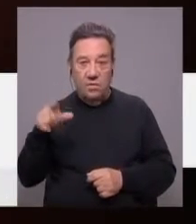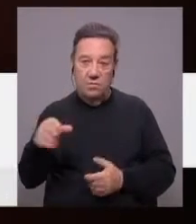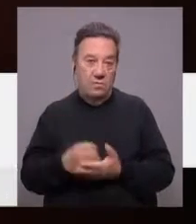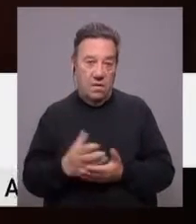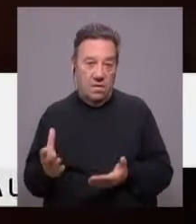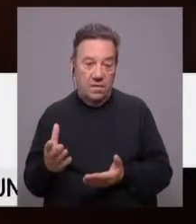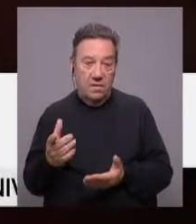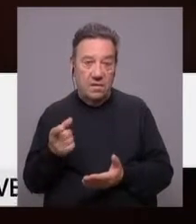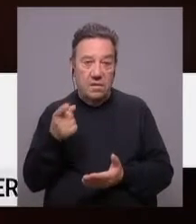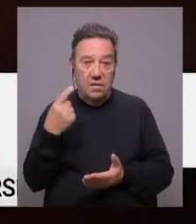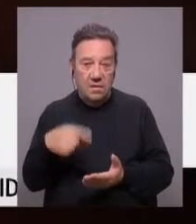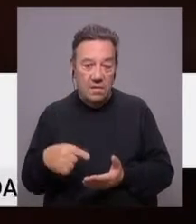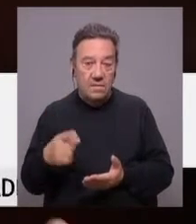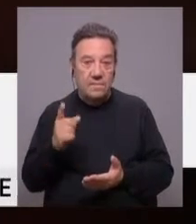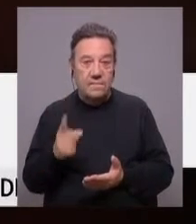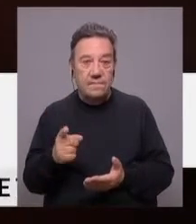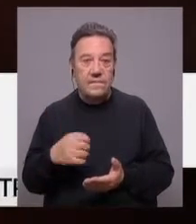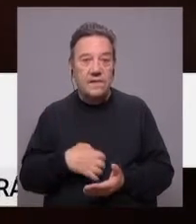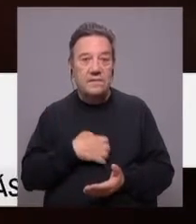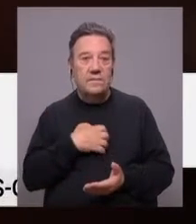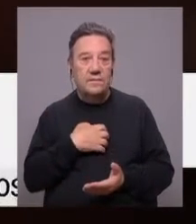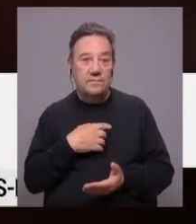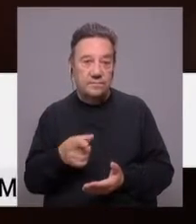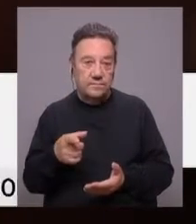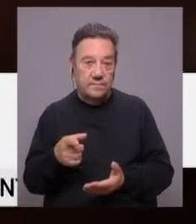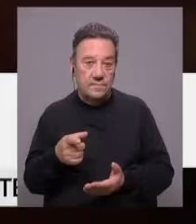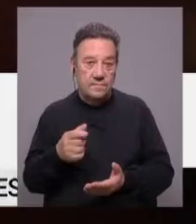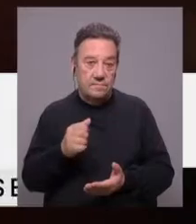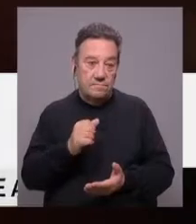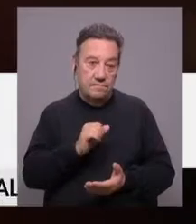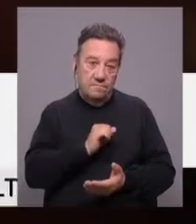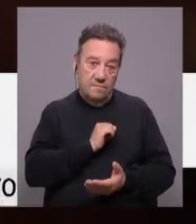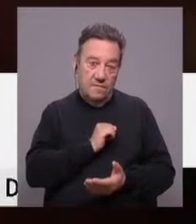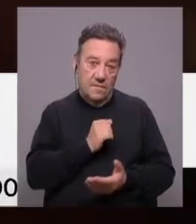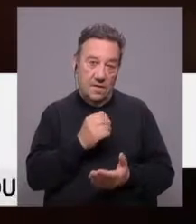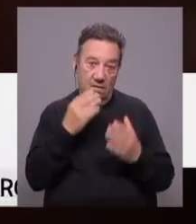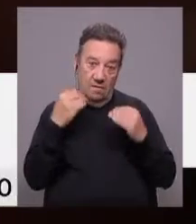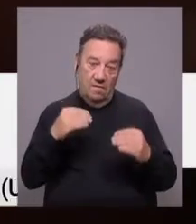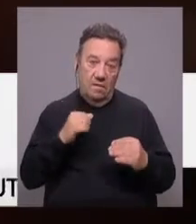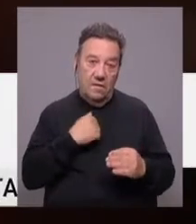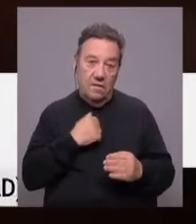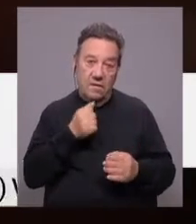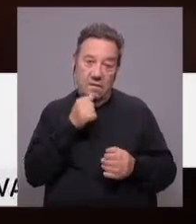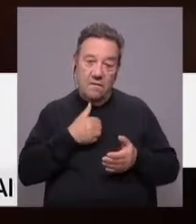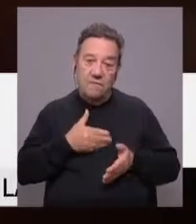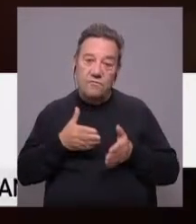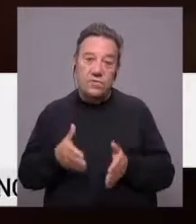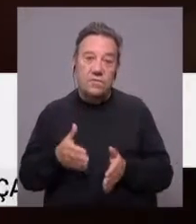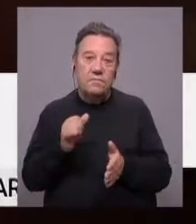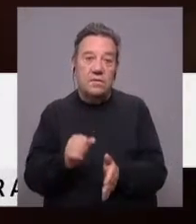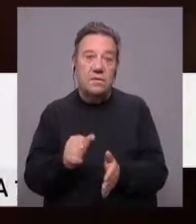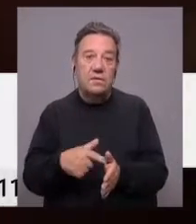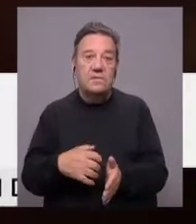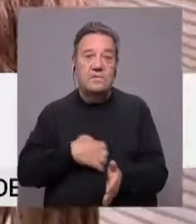existe. Existe a sentir e a minha lecionação é vocacionada para